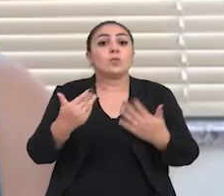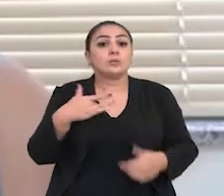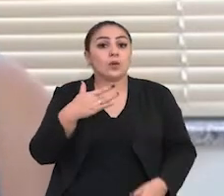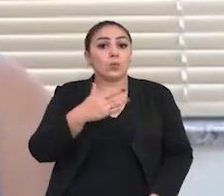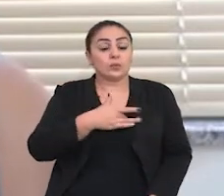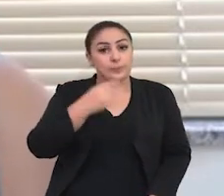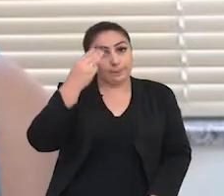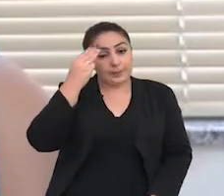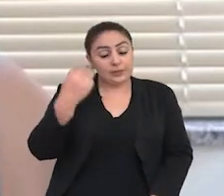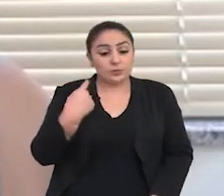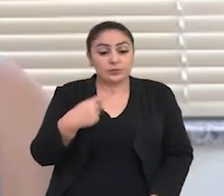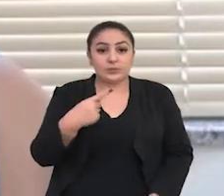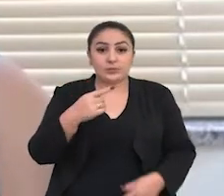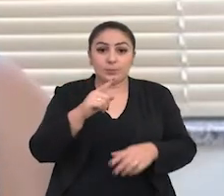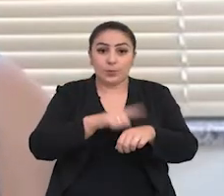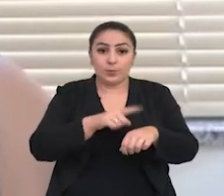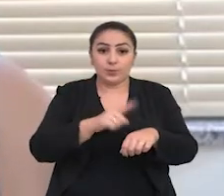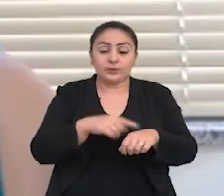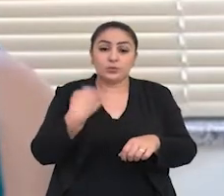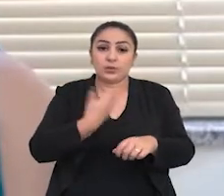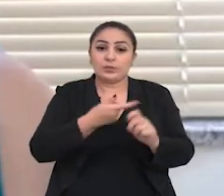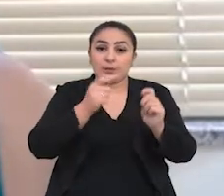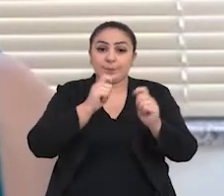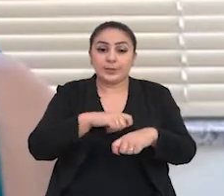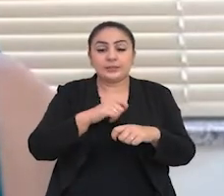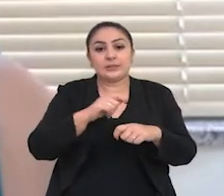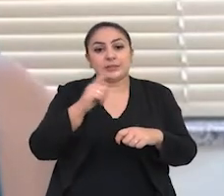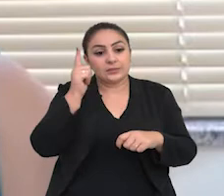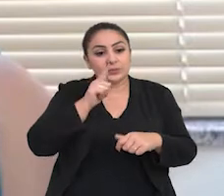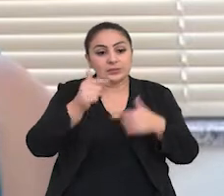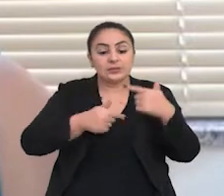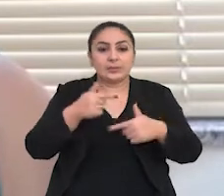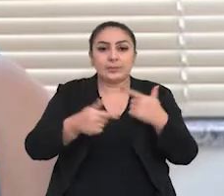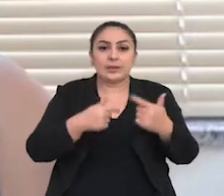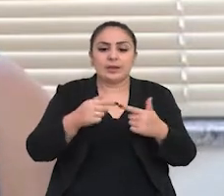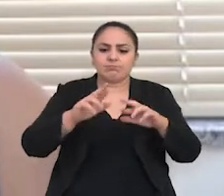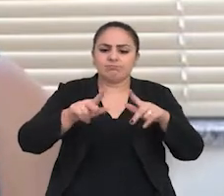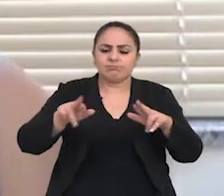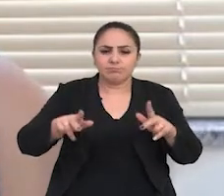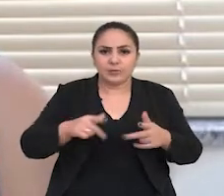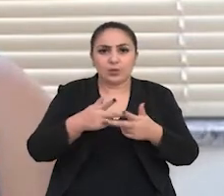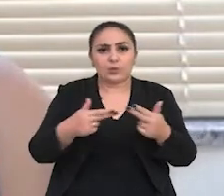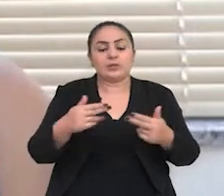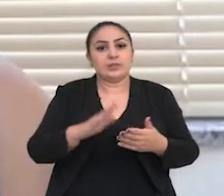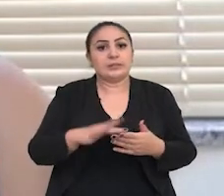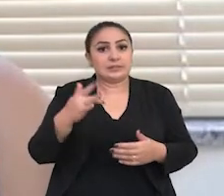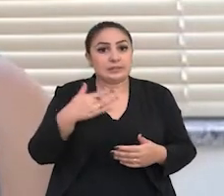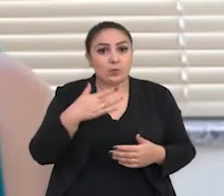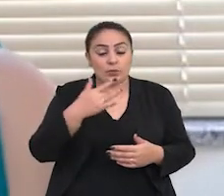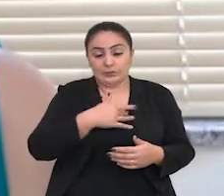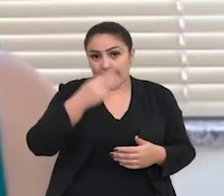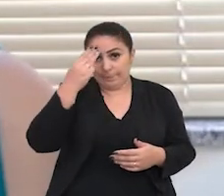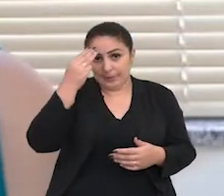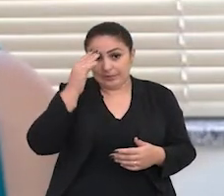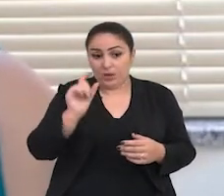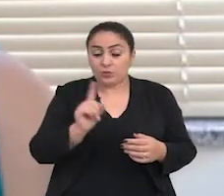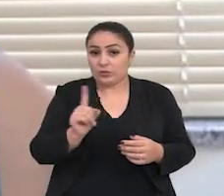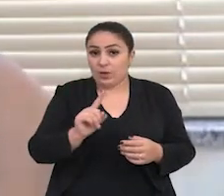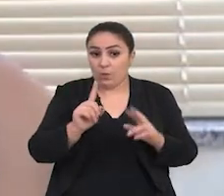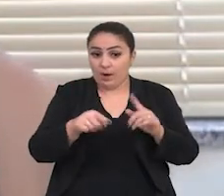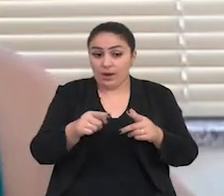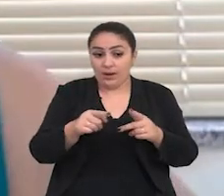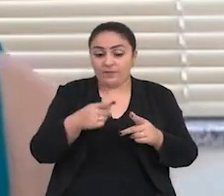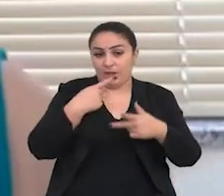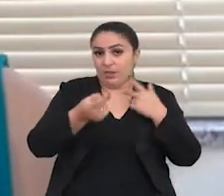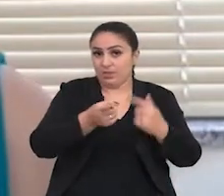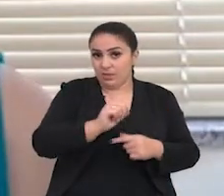pensarmos que saúde mental nesse momento é esta capacidade de lidar com a adversidade. Saúde mental